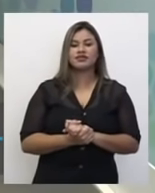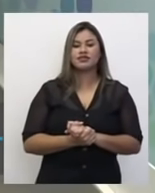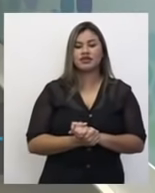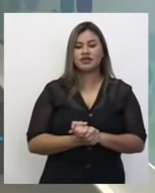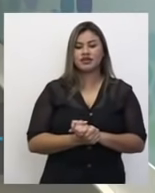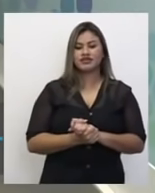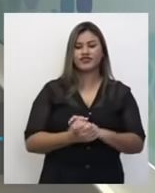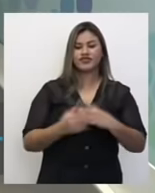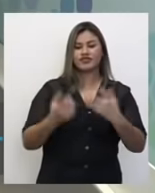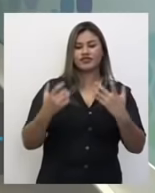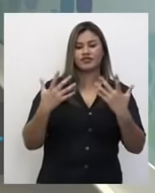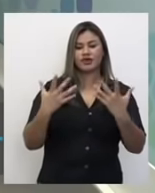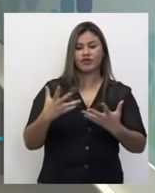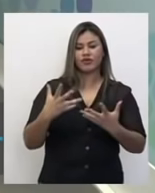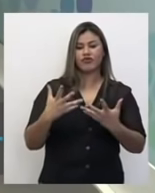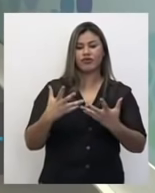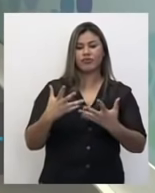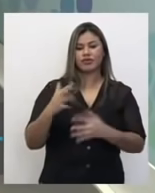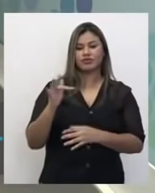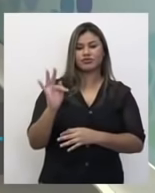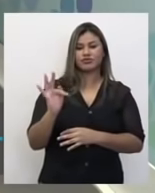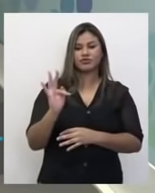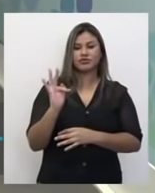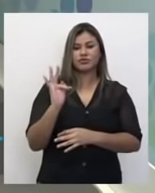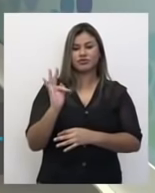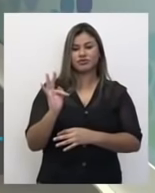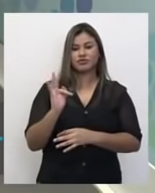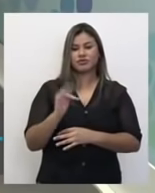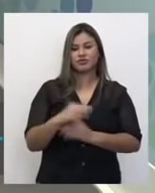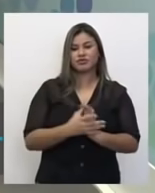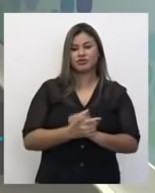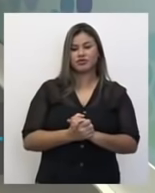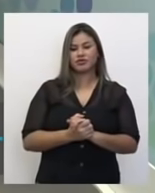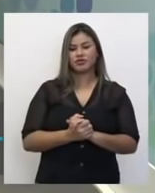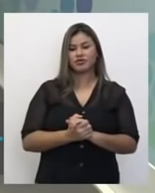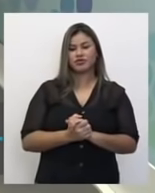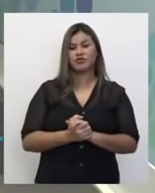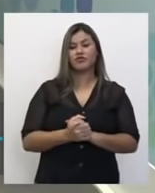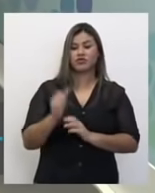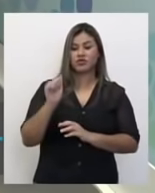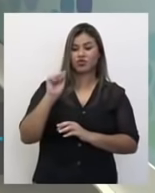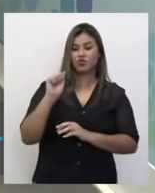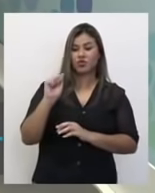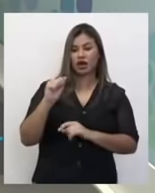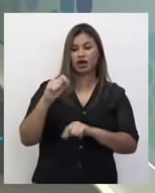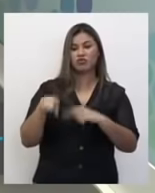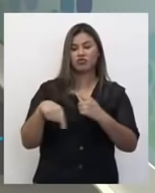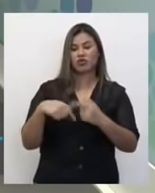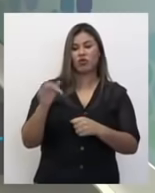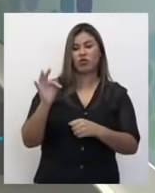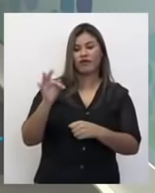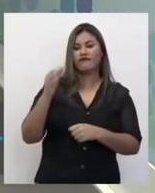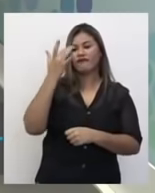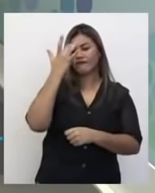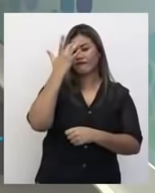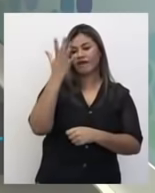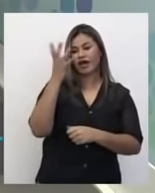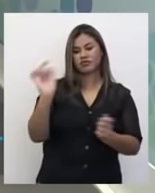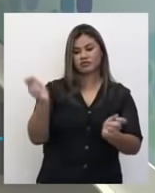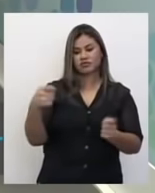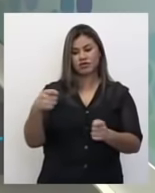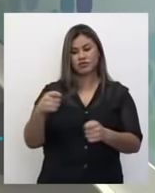Se agora eu vou fazer, ó, eu vou fazer o A, depois eu faço o F para ficar mais fácil, ó.